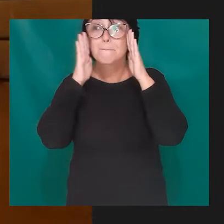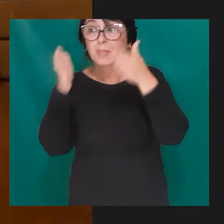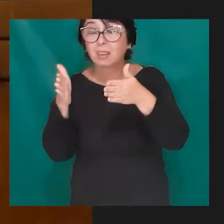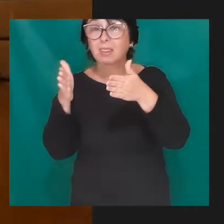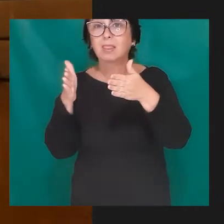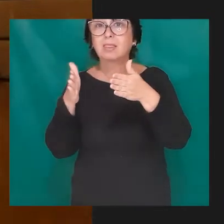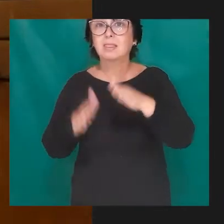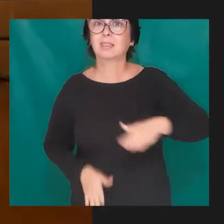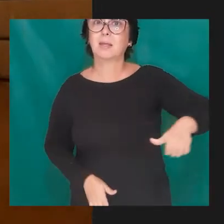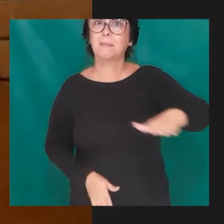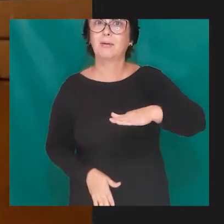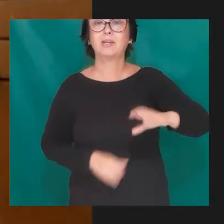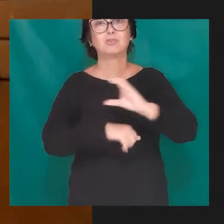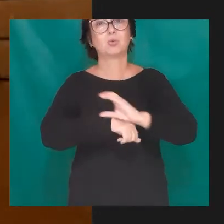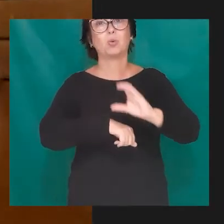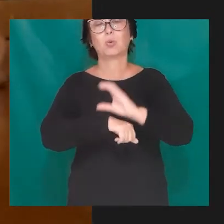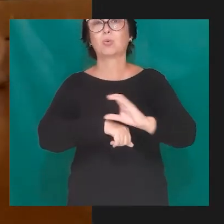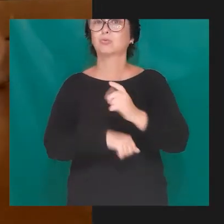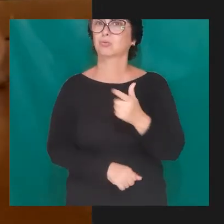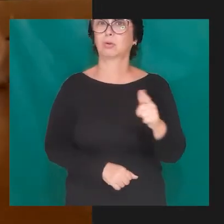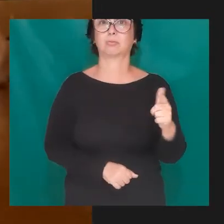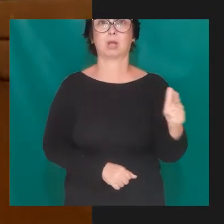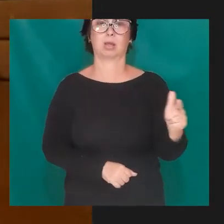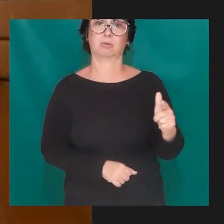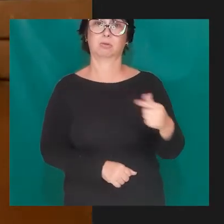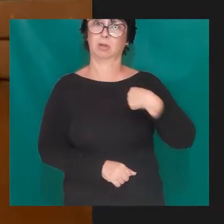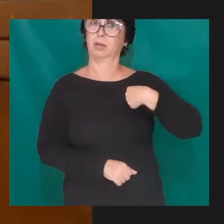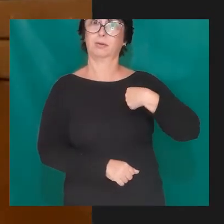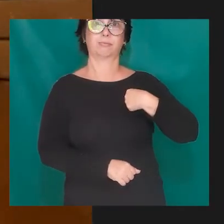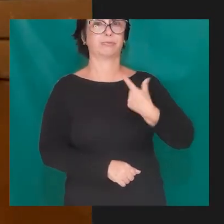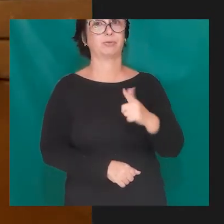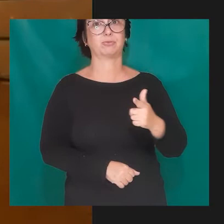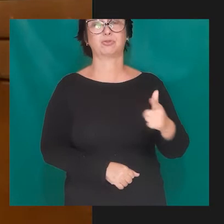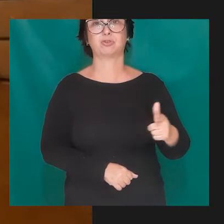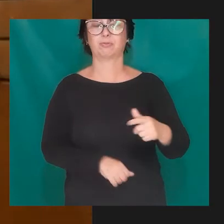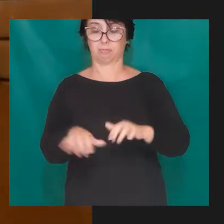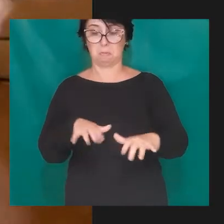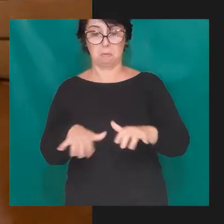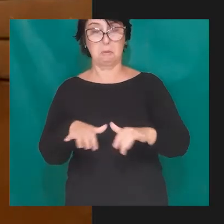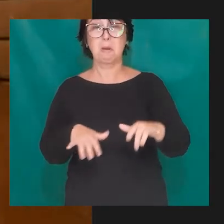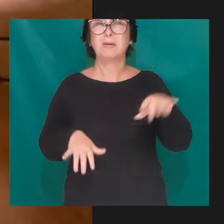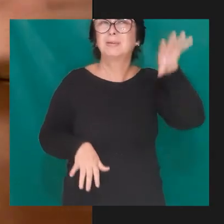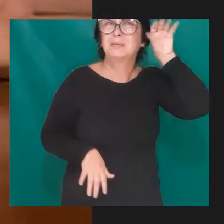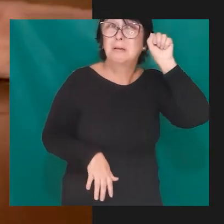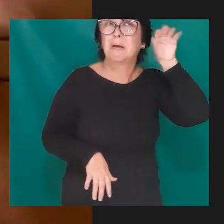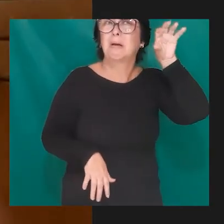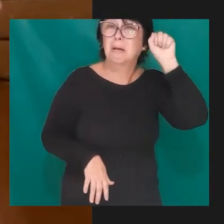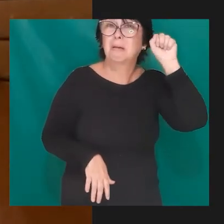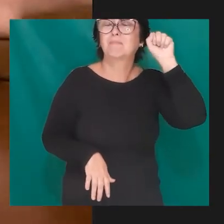maioria dos iniciantes de acordeão de apoio não tiveram, eu não tive. Tem que tocar de ouvido, tem que tirar as notas. Então, o que a